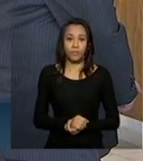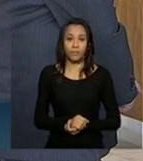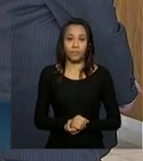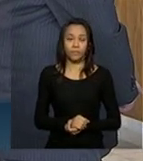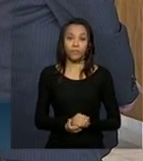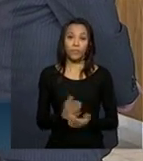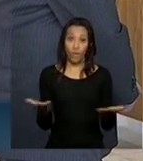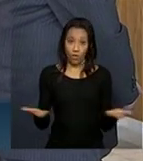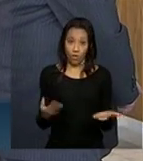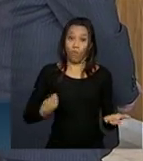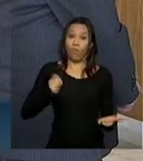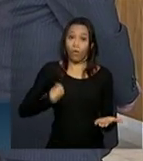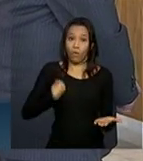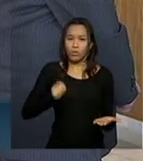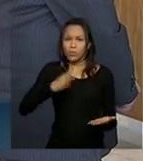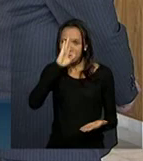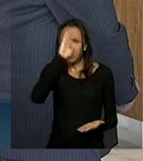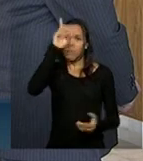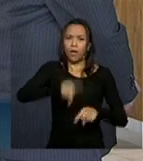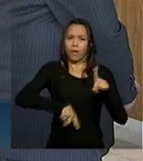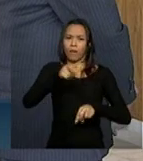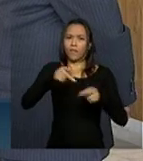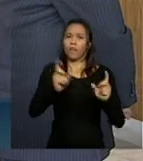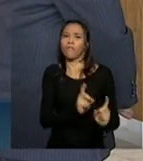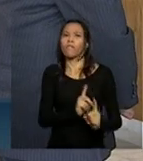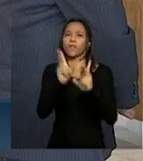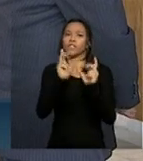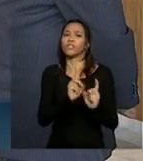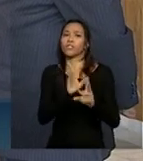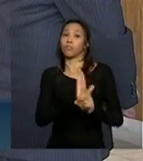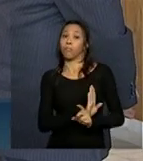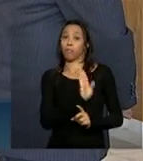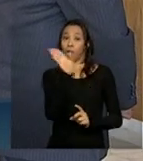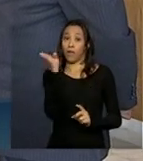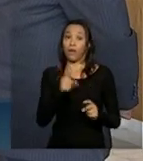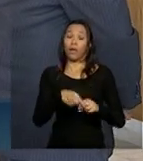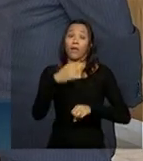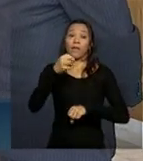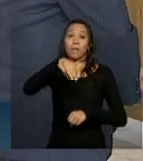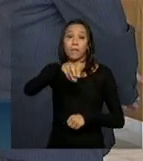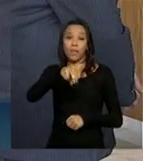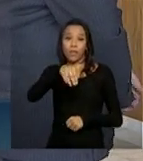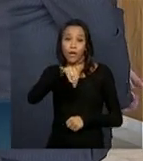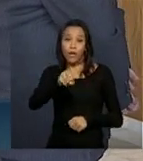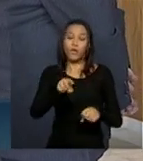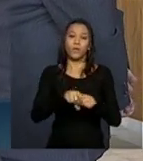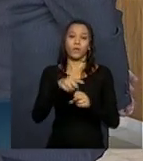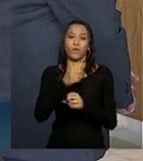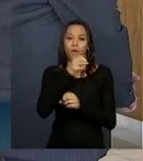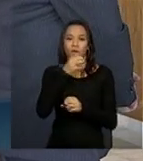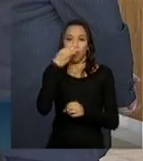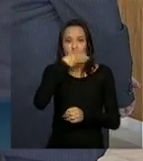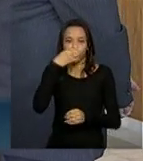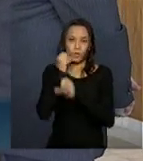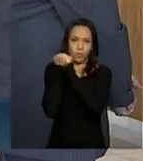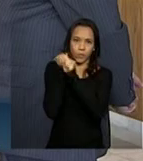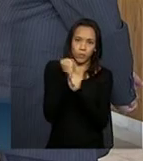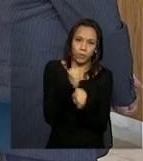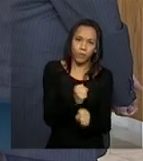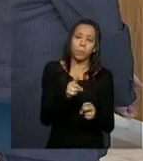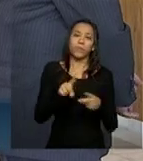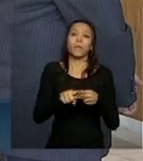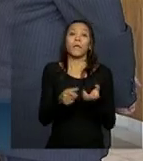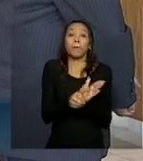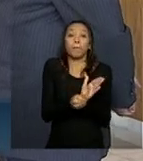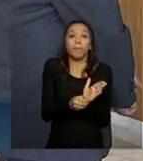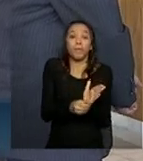E atualmente os principais produtos brasileiros exportados para a Malásia são minério de ferro, cana-de-açúcar,